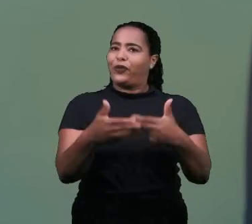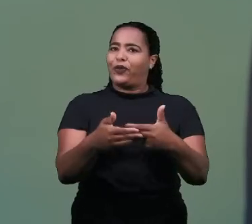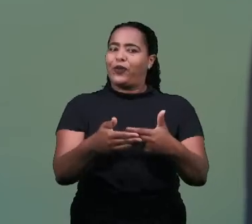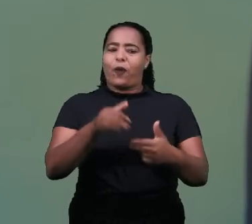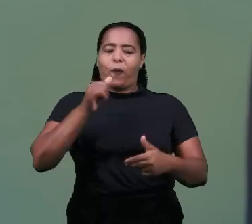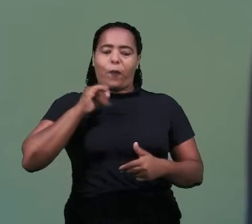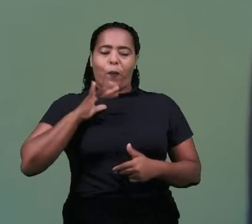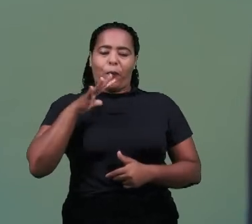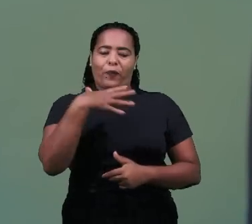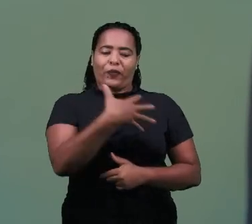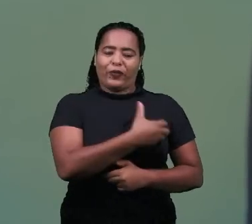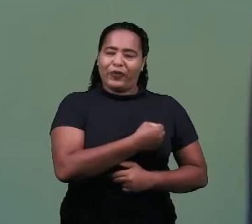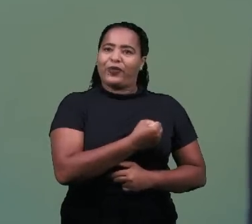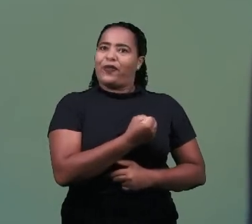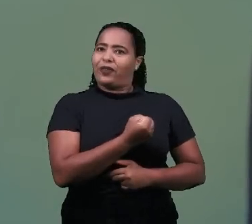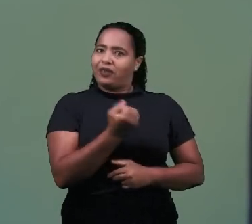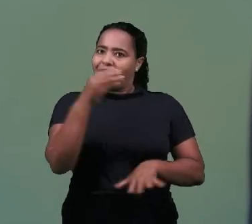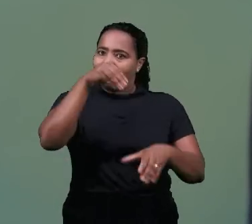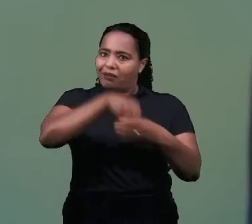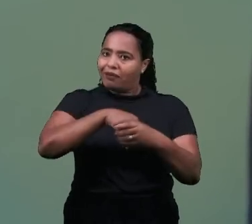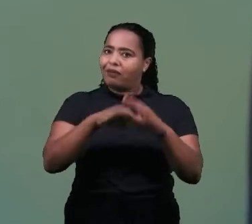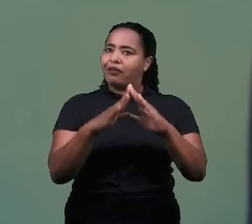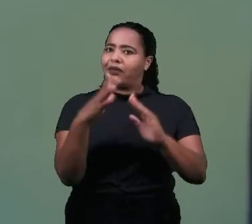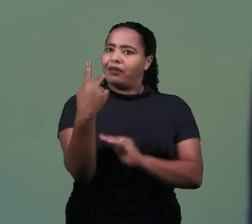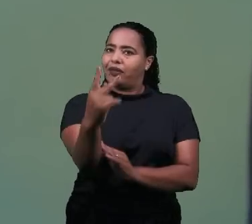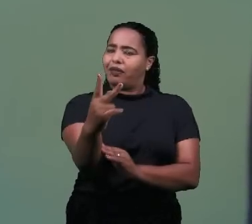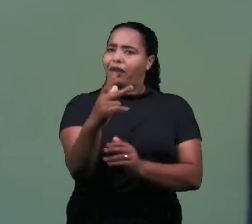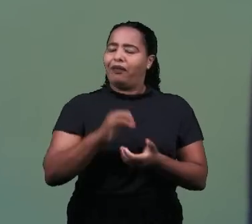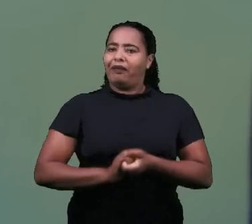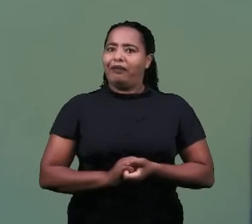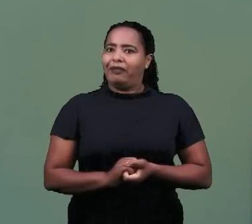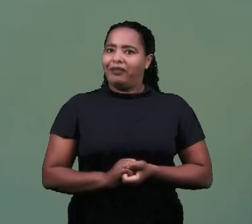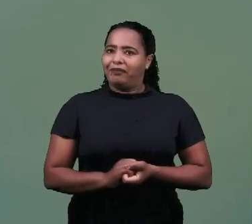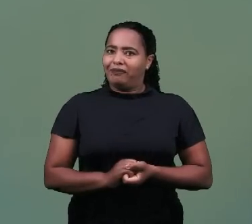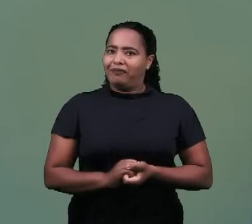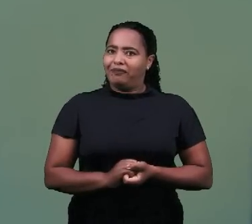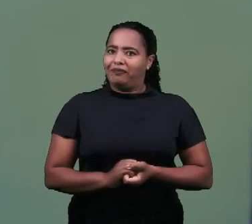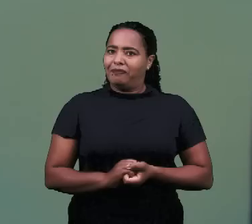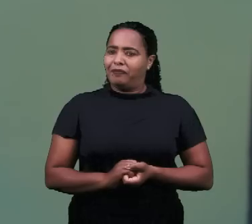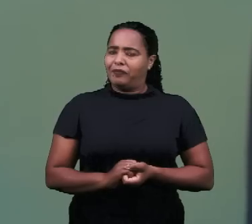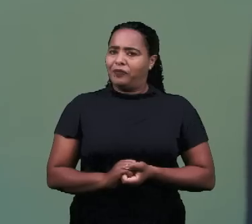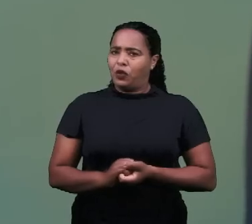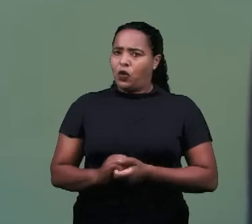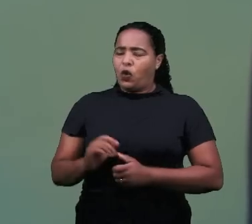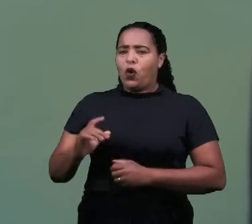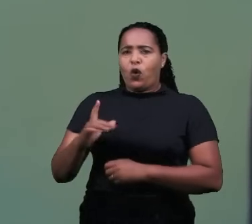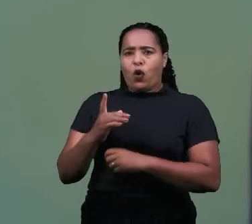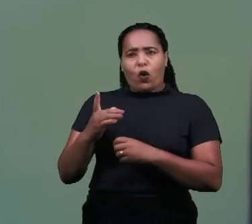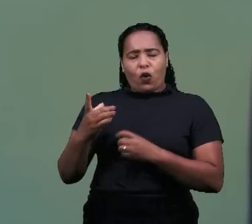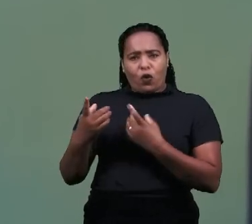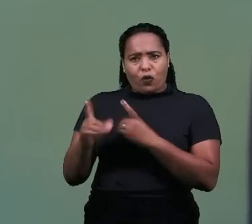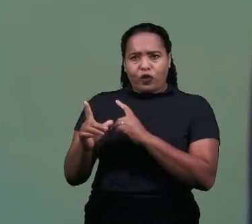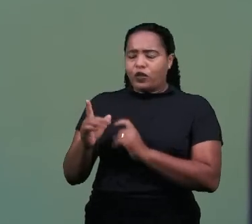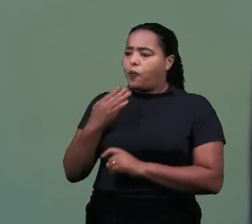salvação na sua casa. Os discípulos pediram, Senhor, acrescenta-nos fé. Não pediram fé para orar por ninguém, para fazer nada, mas para perdoar, pediram,